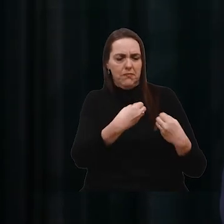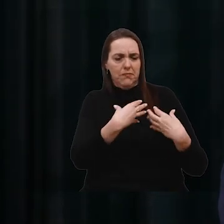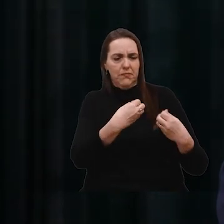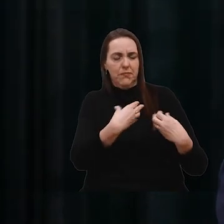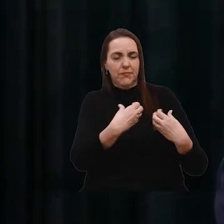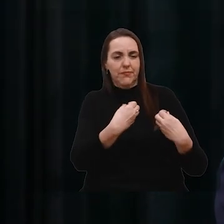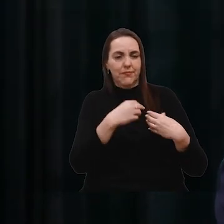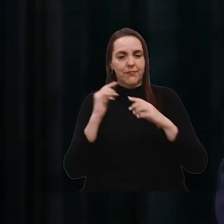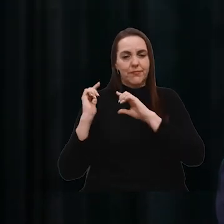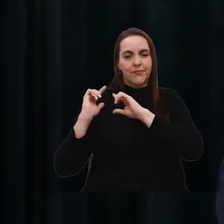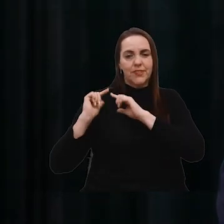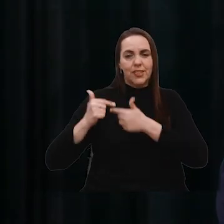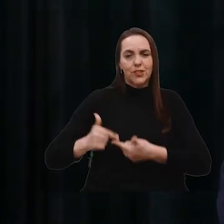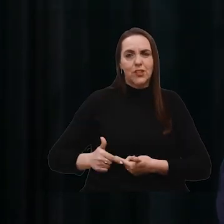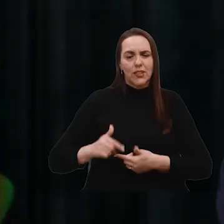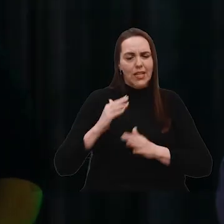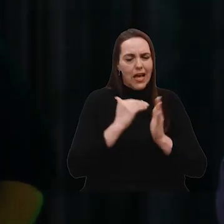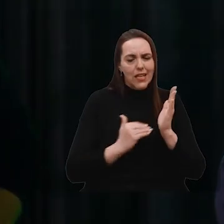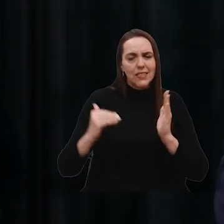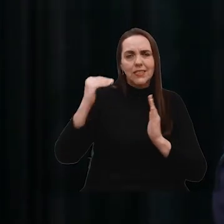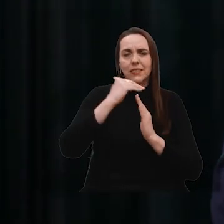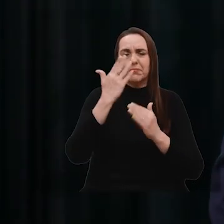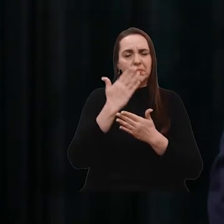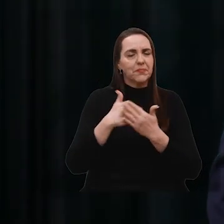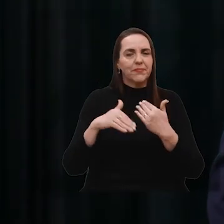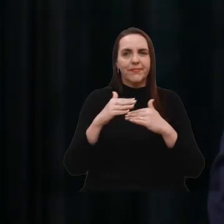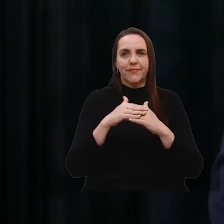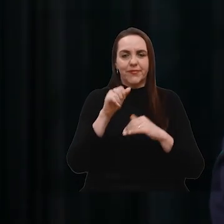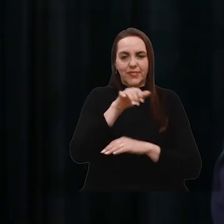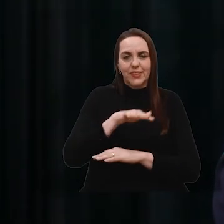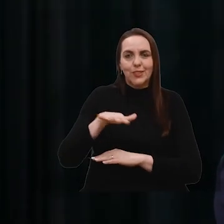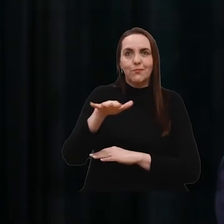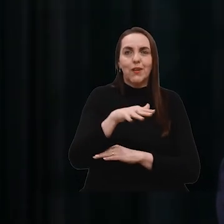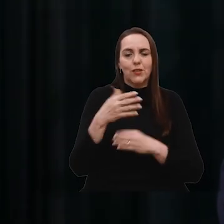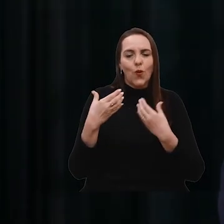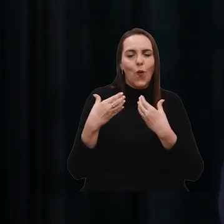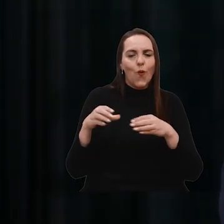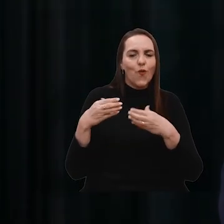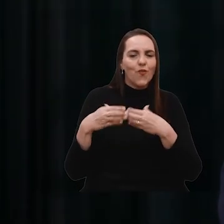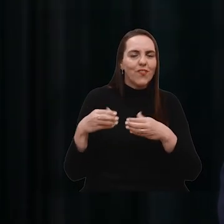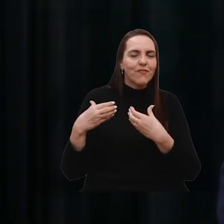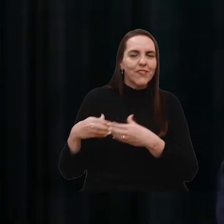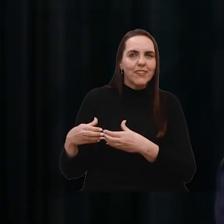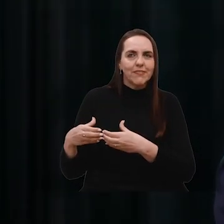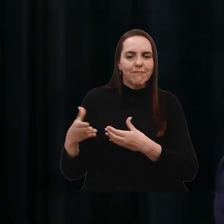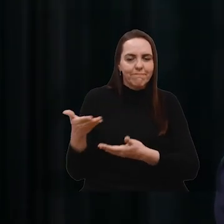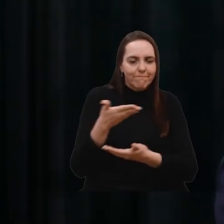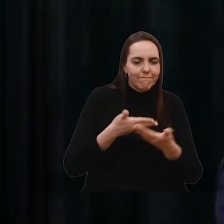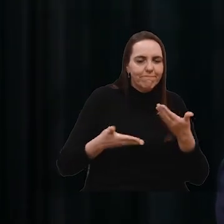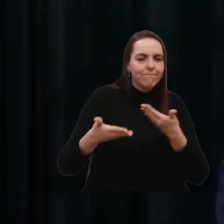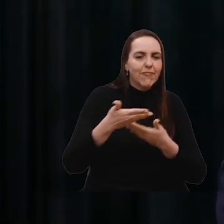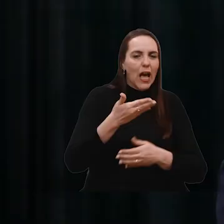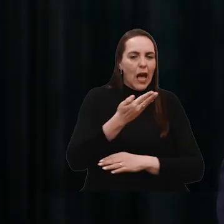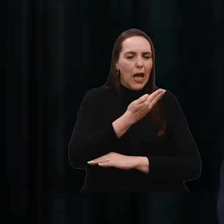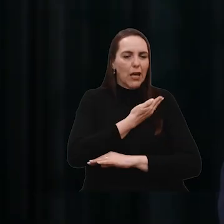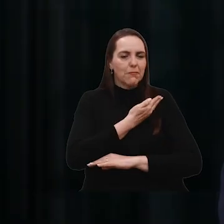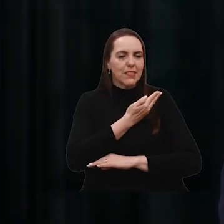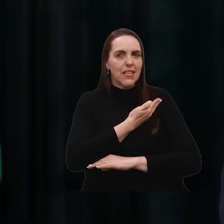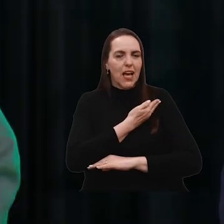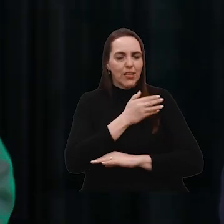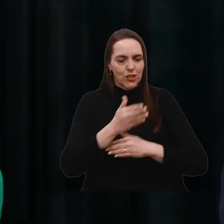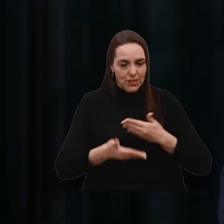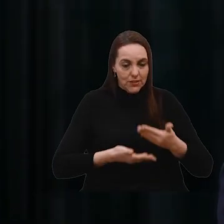Foram referências que me ensinaram que o tradicionalismo é, acima de tudo, um espaço de convivência,